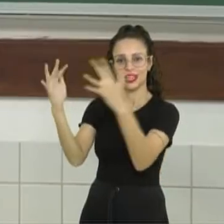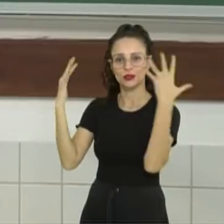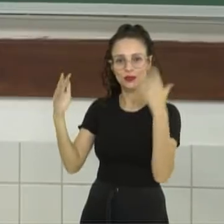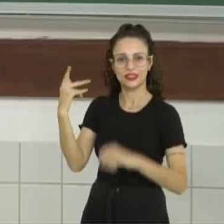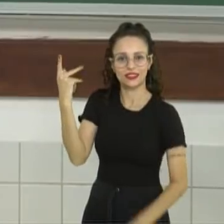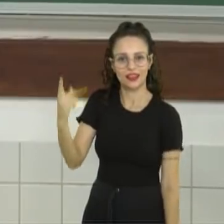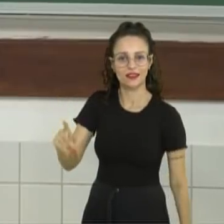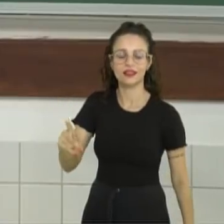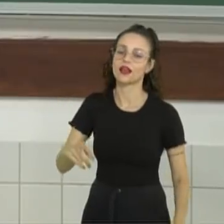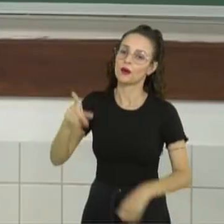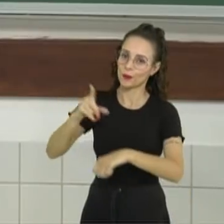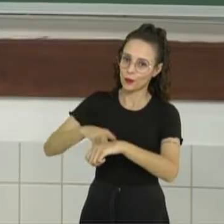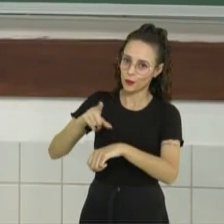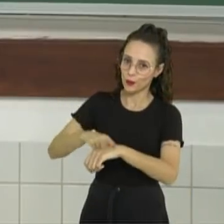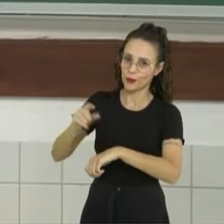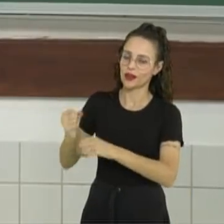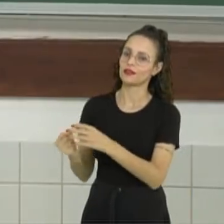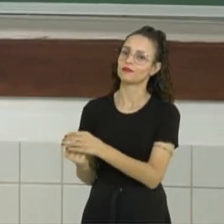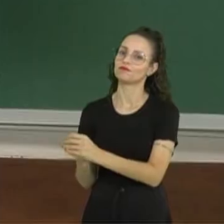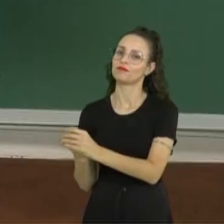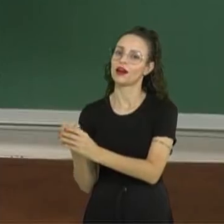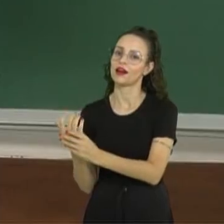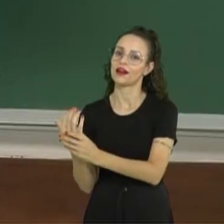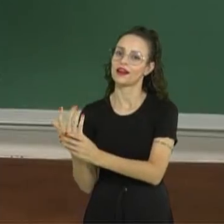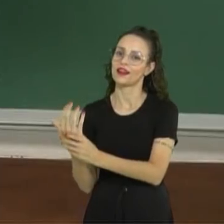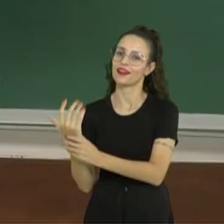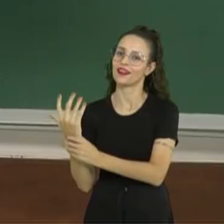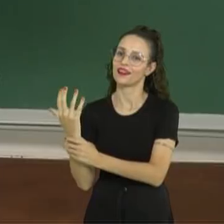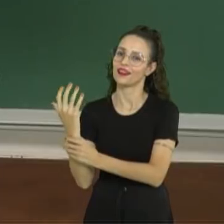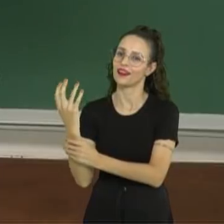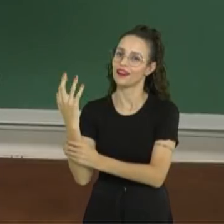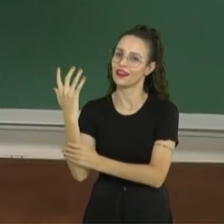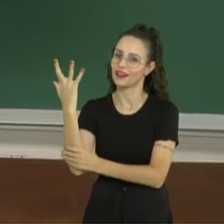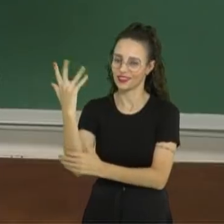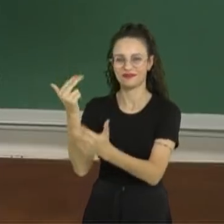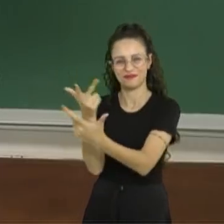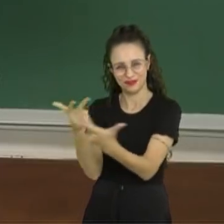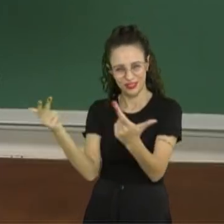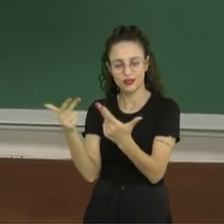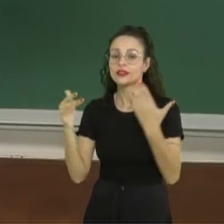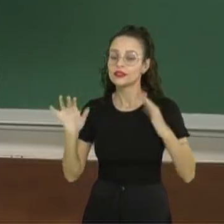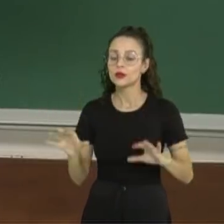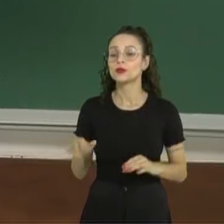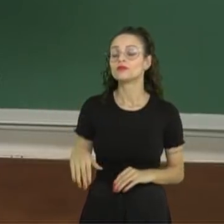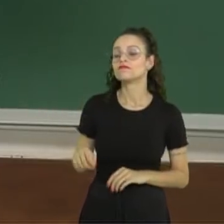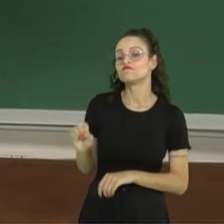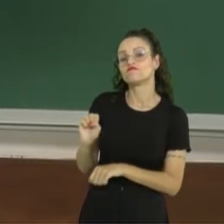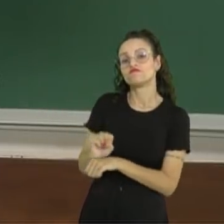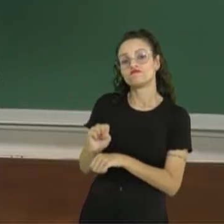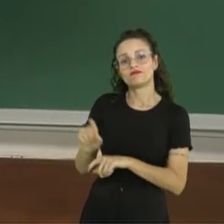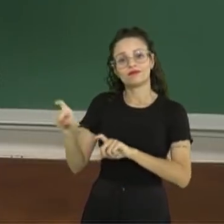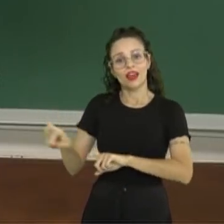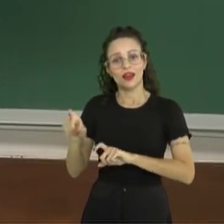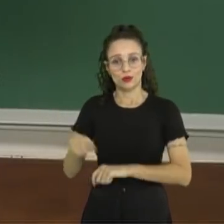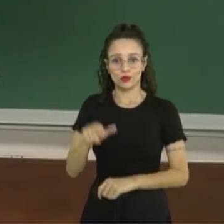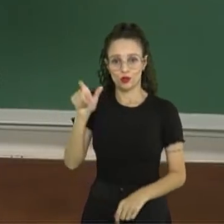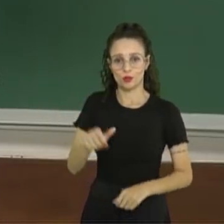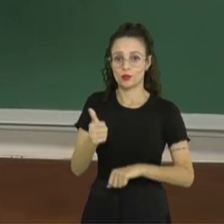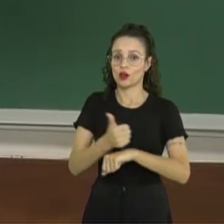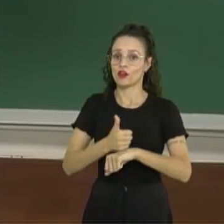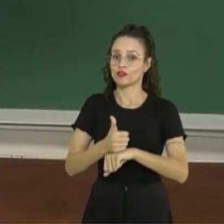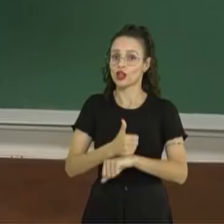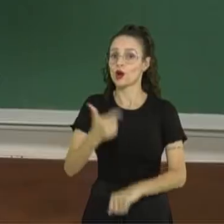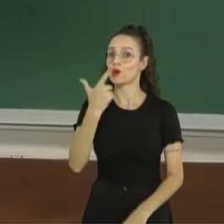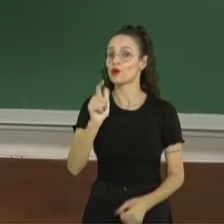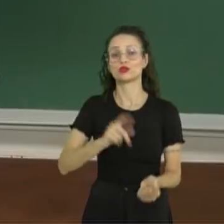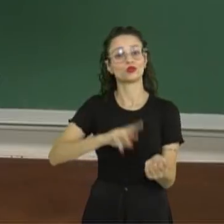tempo para colher o milho, para colher o feijão, para colher a soja. E até lá, o agricultor tem um outro tipo